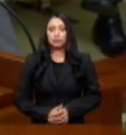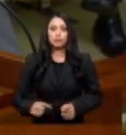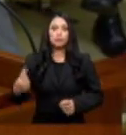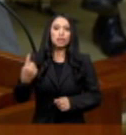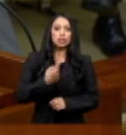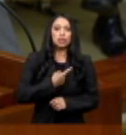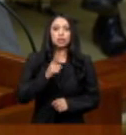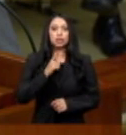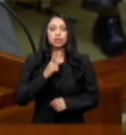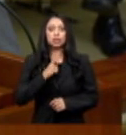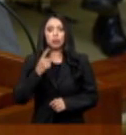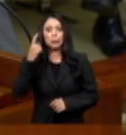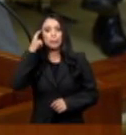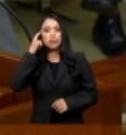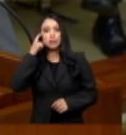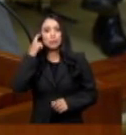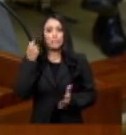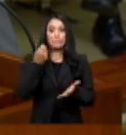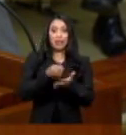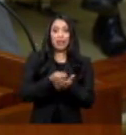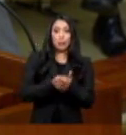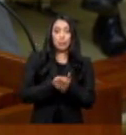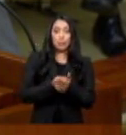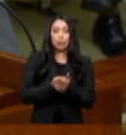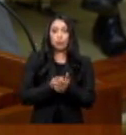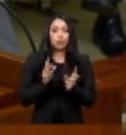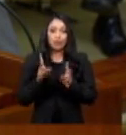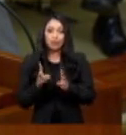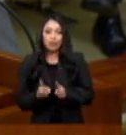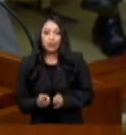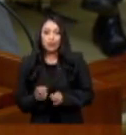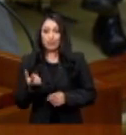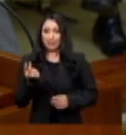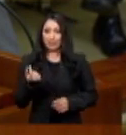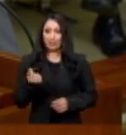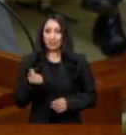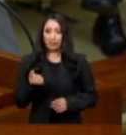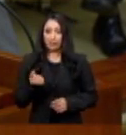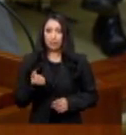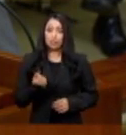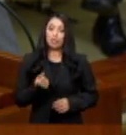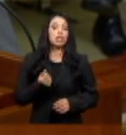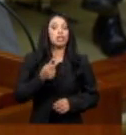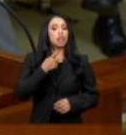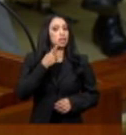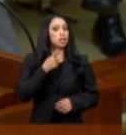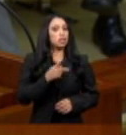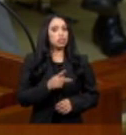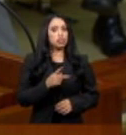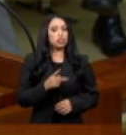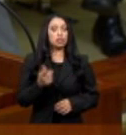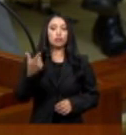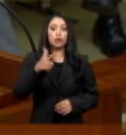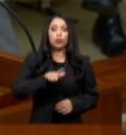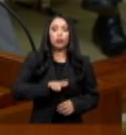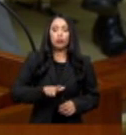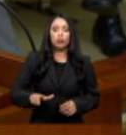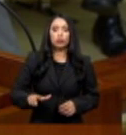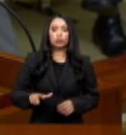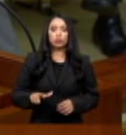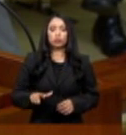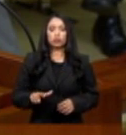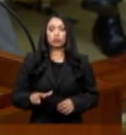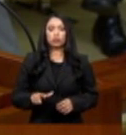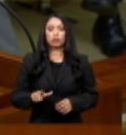aquela preconcepção, pagamento é dinheiro. E ele diz, e prossegue, vulgarmente, quando